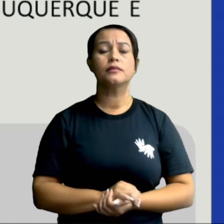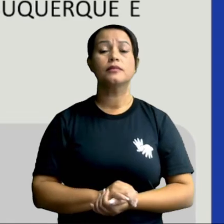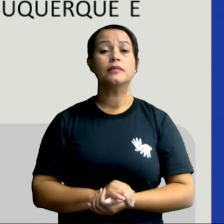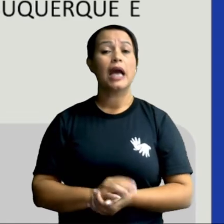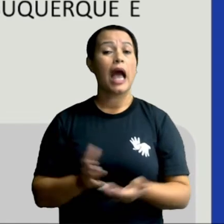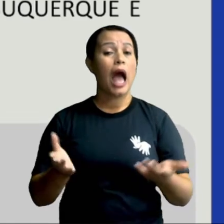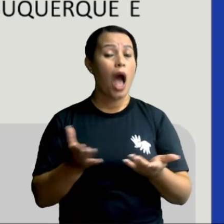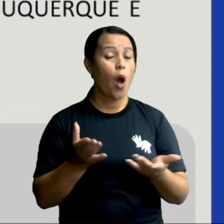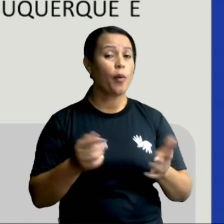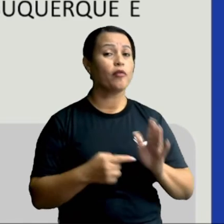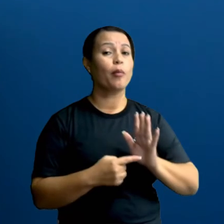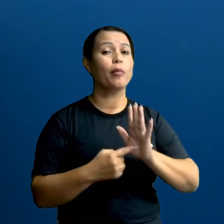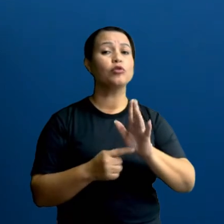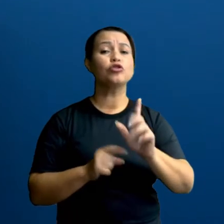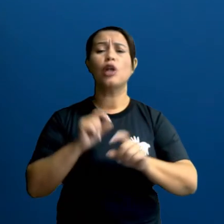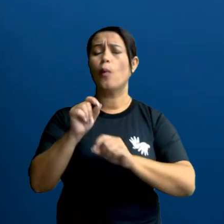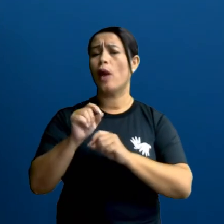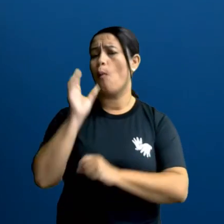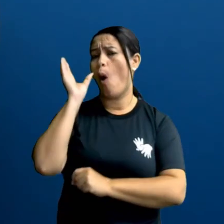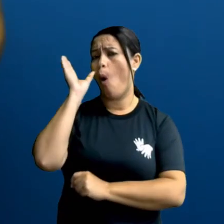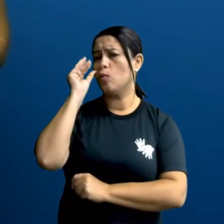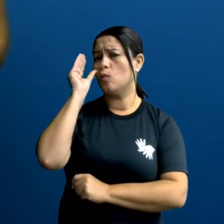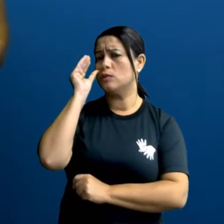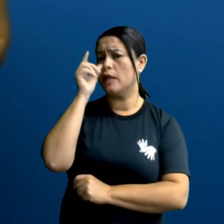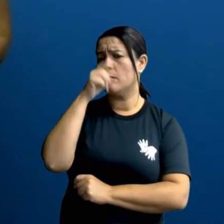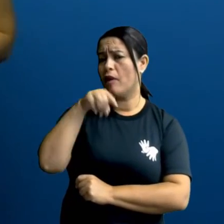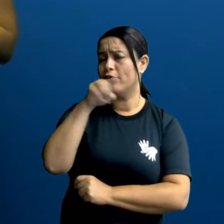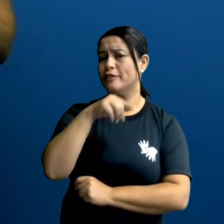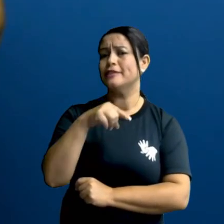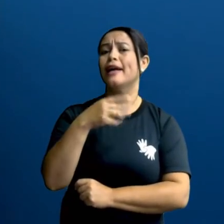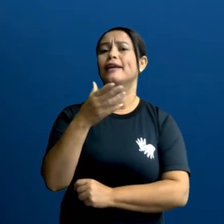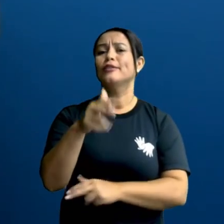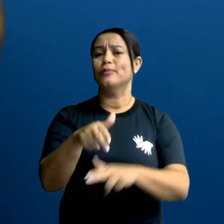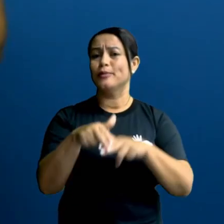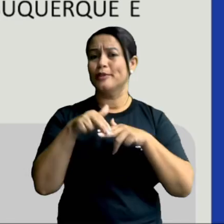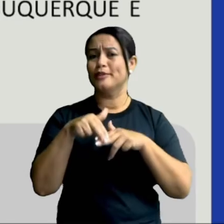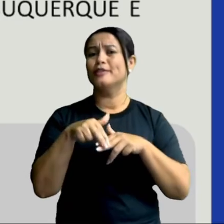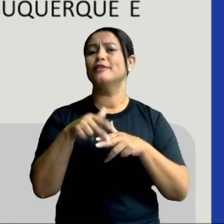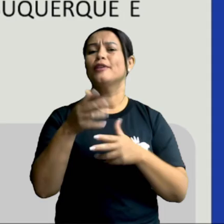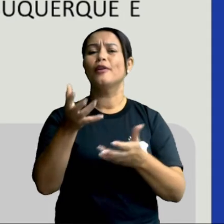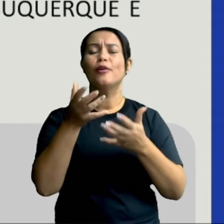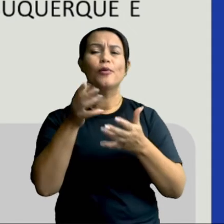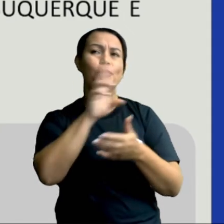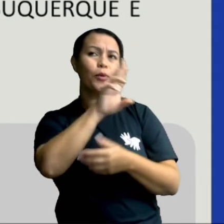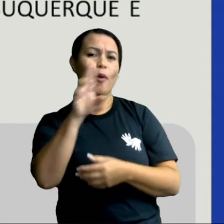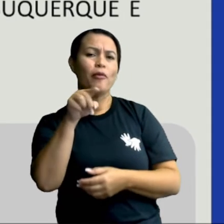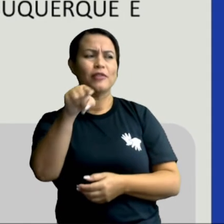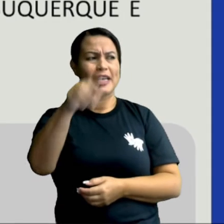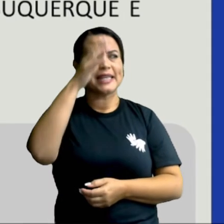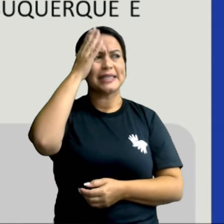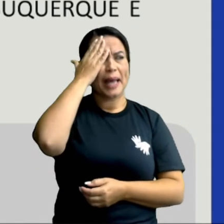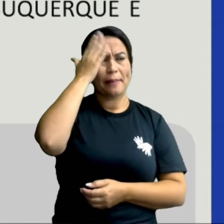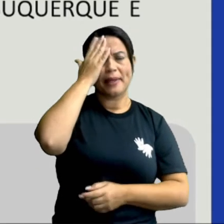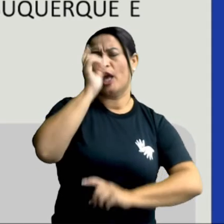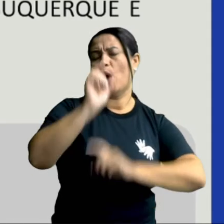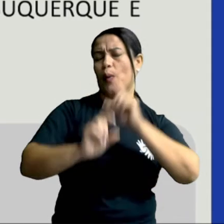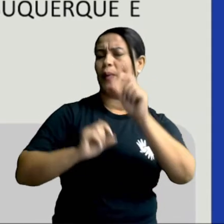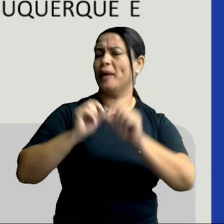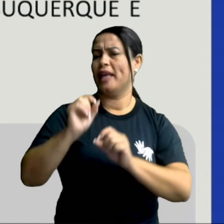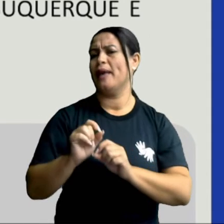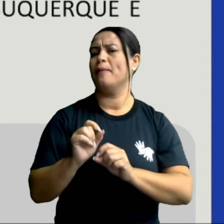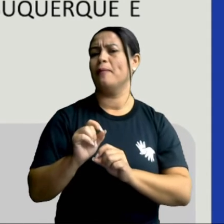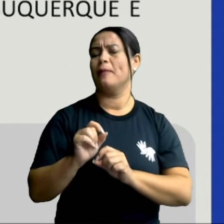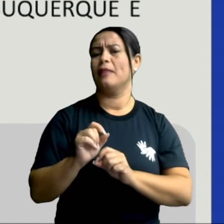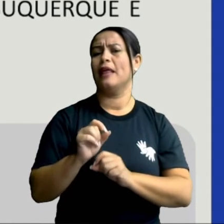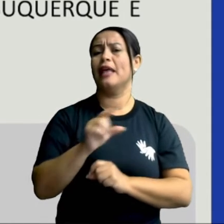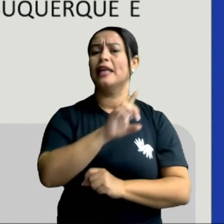Agora eu trouxe para vocês uma curiosidade, né? Tanto que eu chamei aí de Você Sabia. Então, você sabia que em